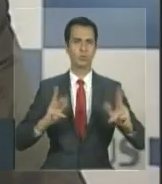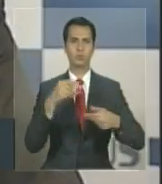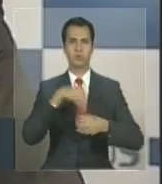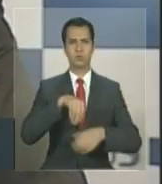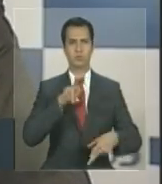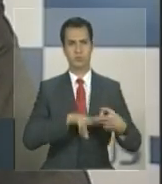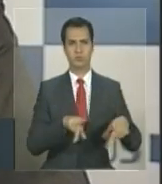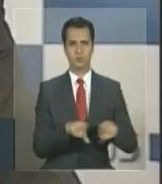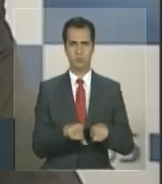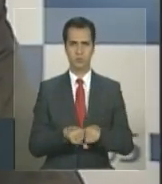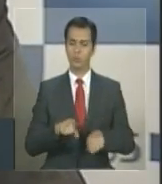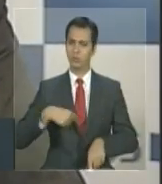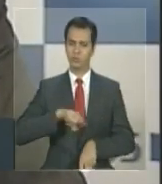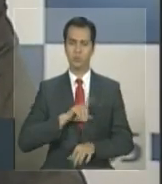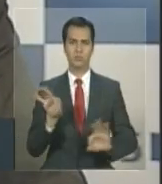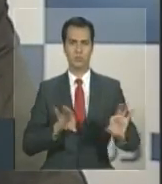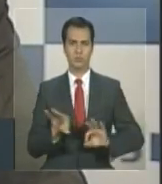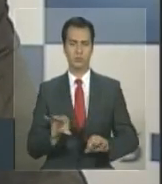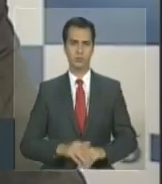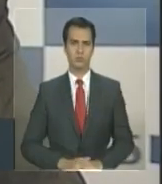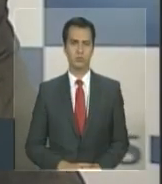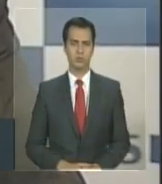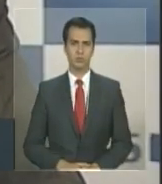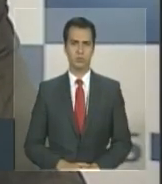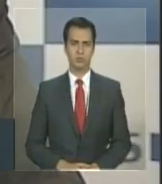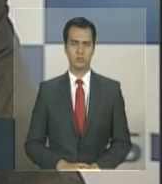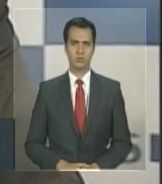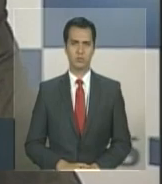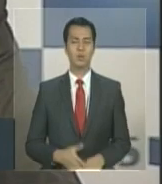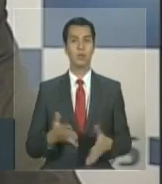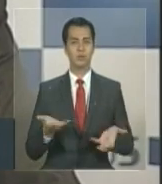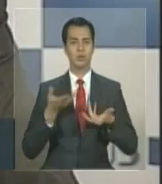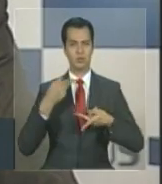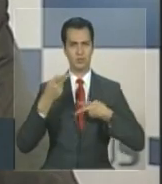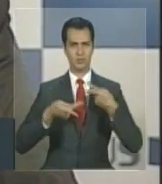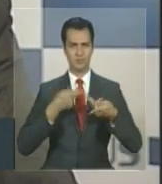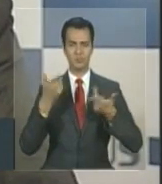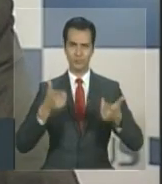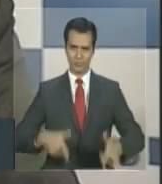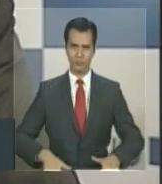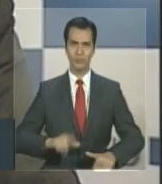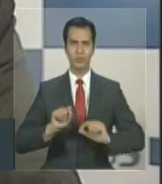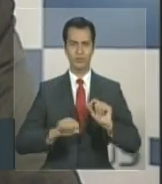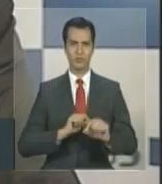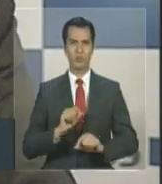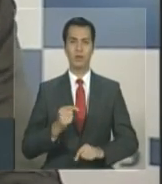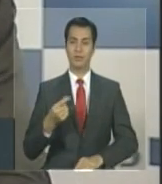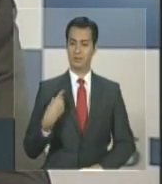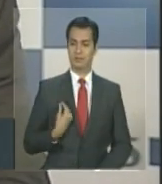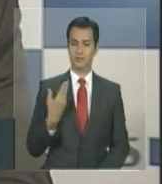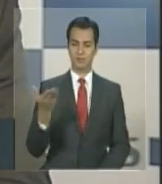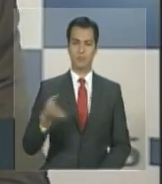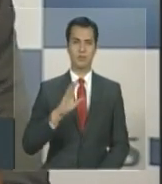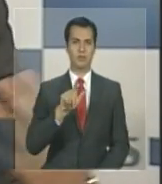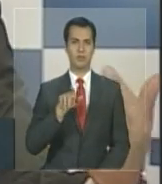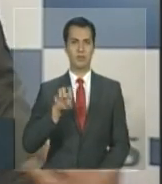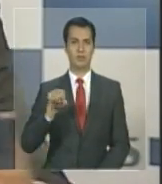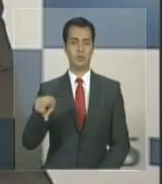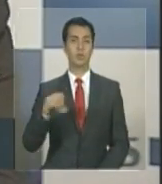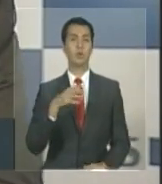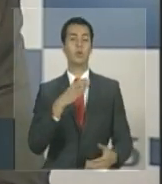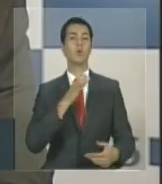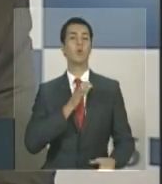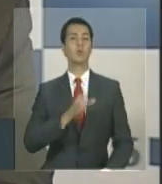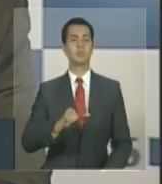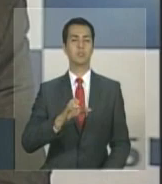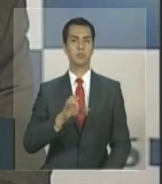queria relembrar a todos que o Brasil, está aqui a Carla, que coordena o PNI, o que é o nosso